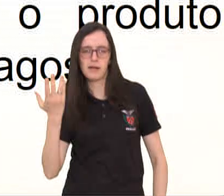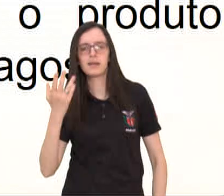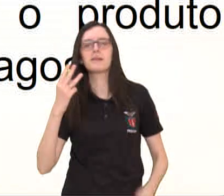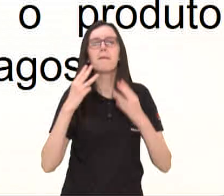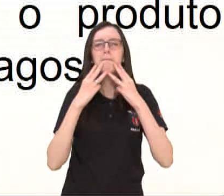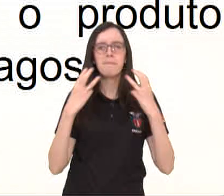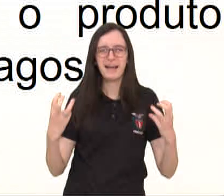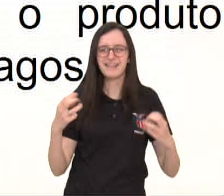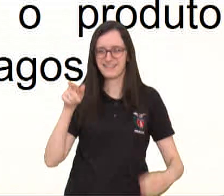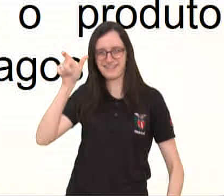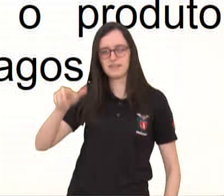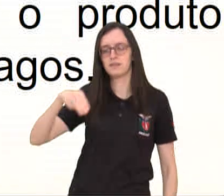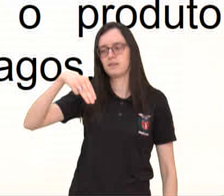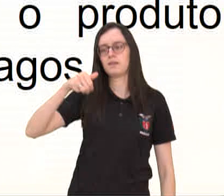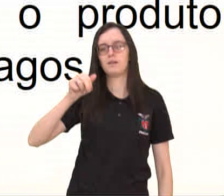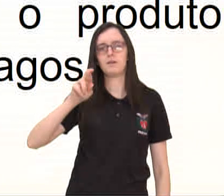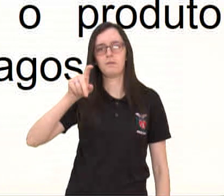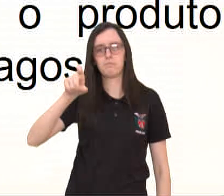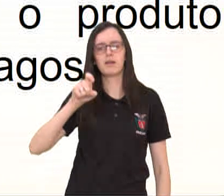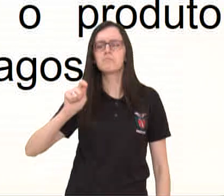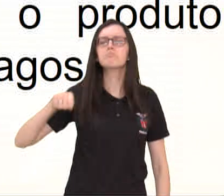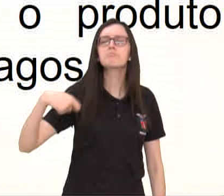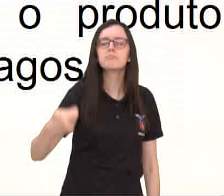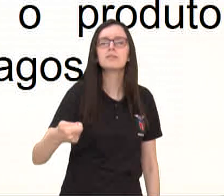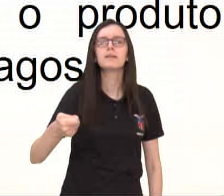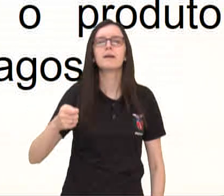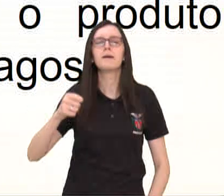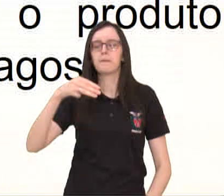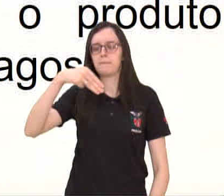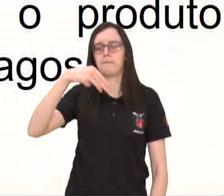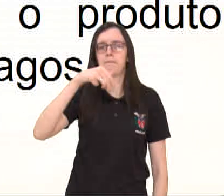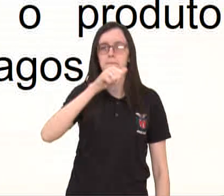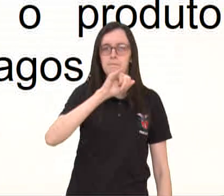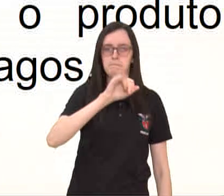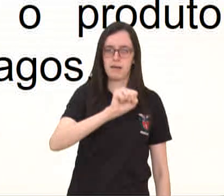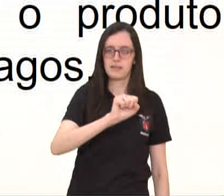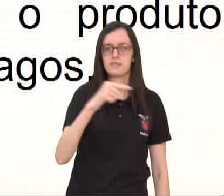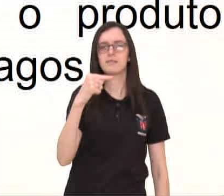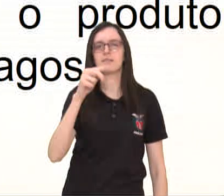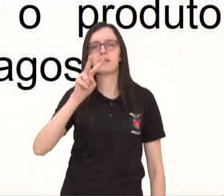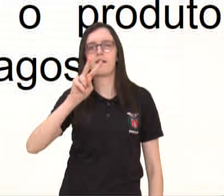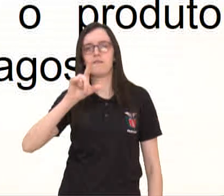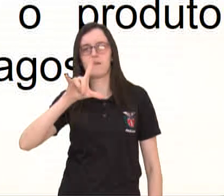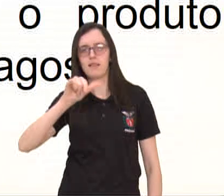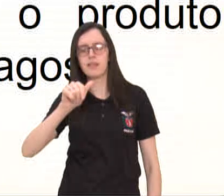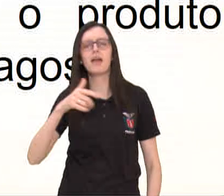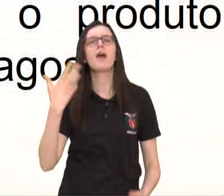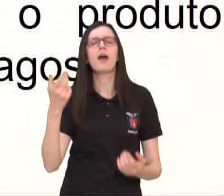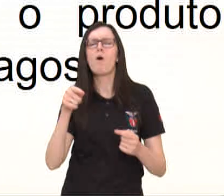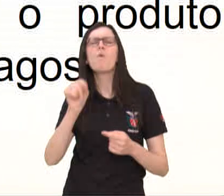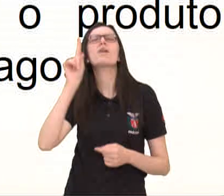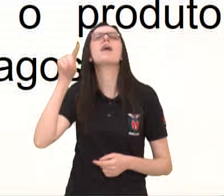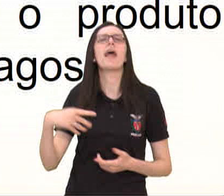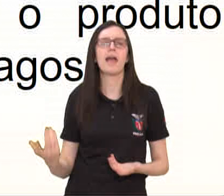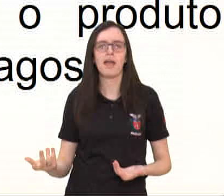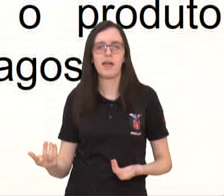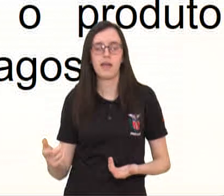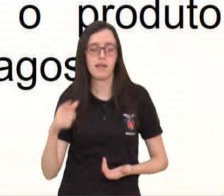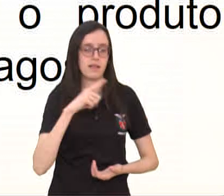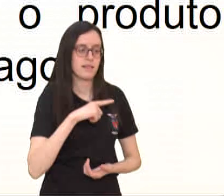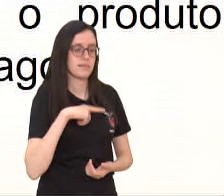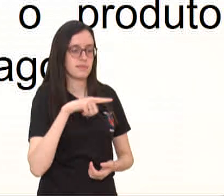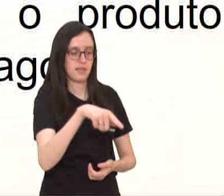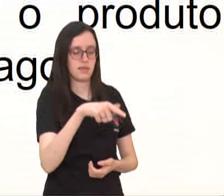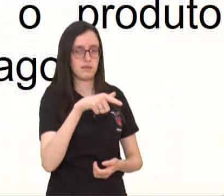né? A mais-valia resulta no quê? A diferença entre o produto gerado pelo